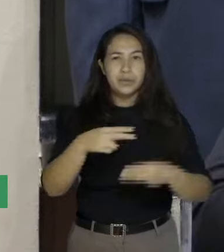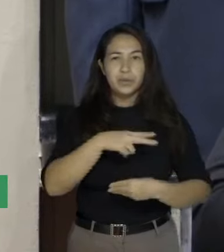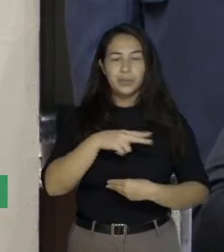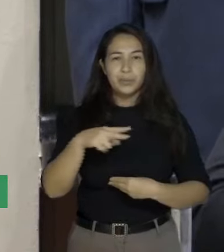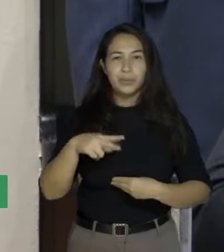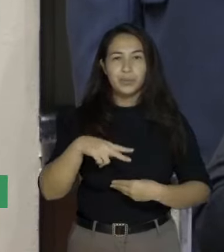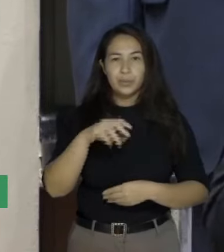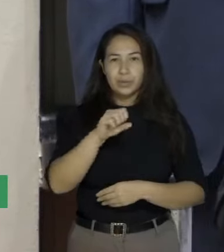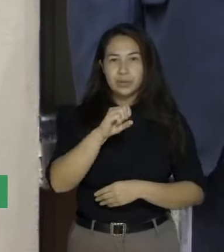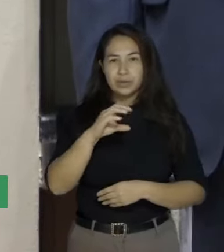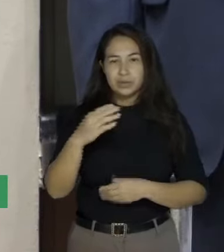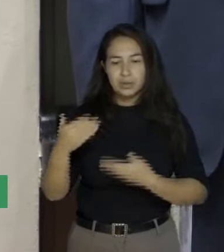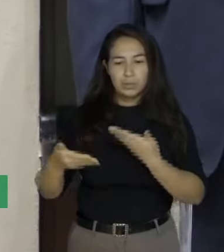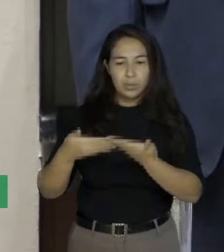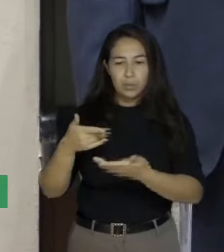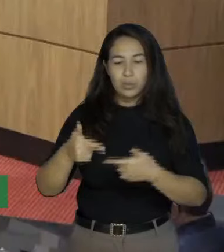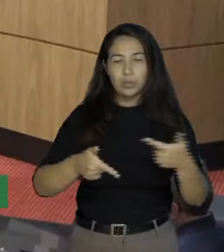Catarina